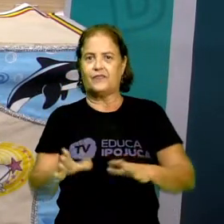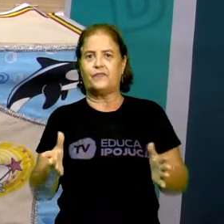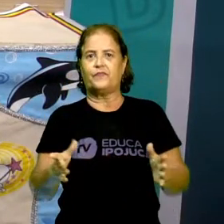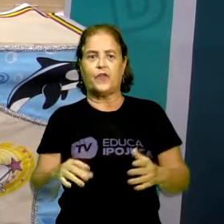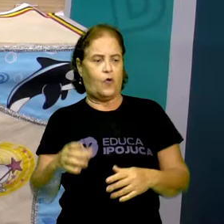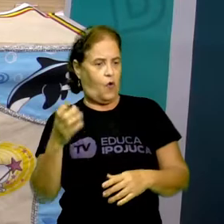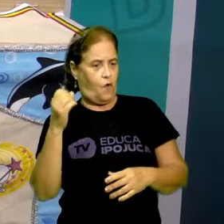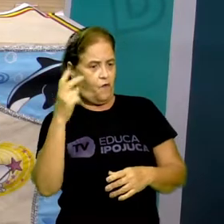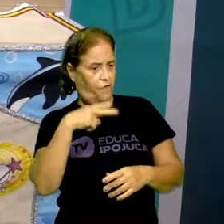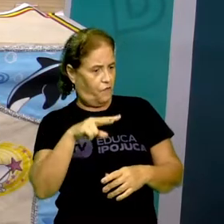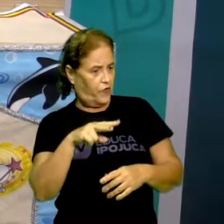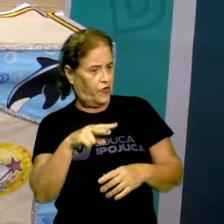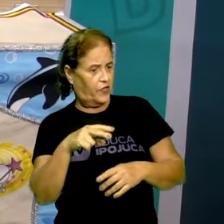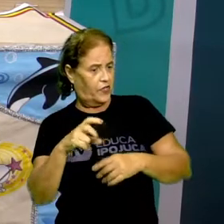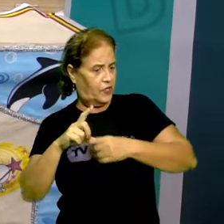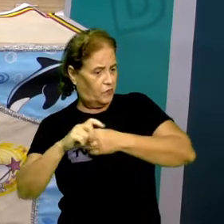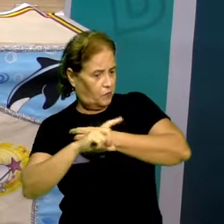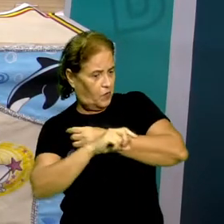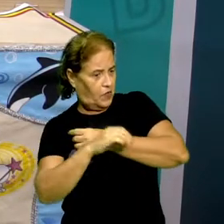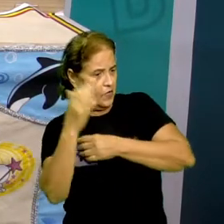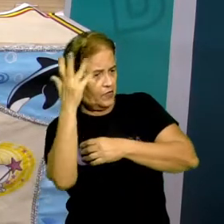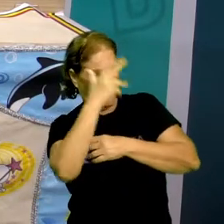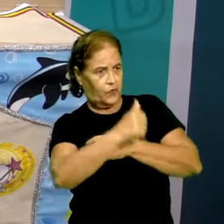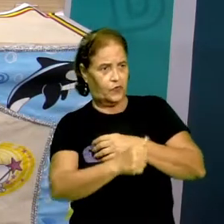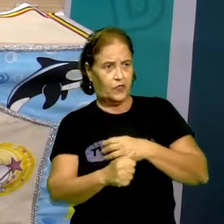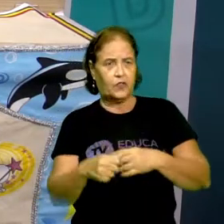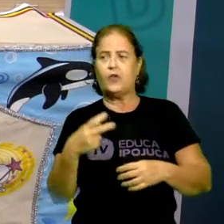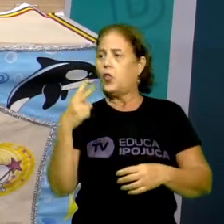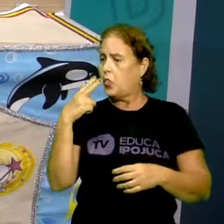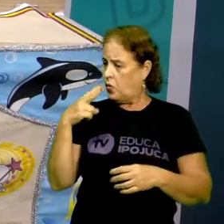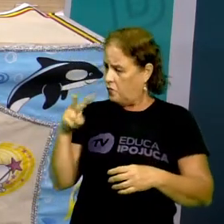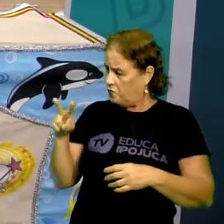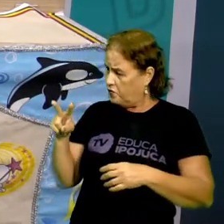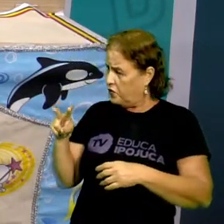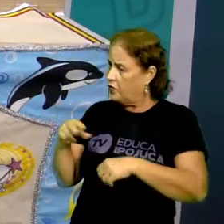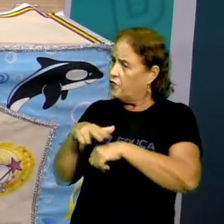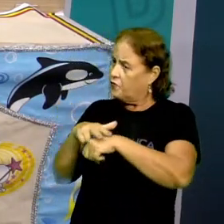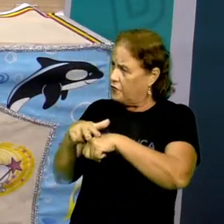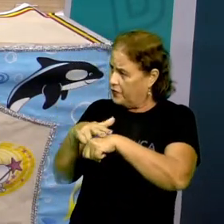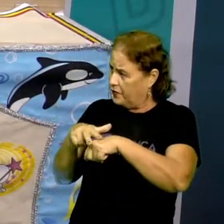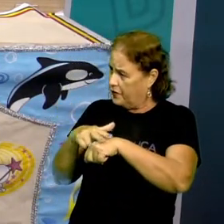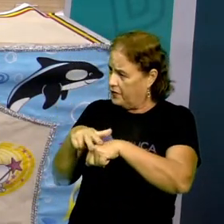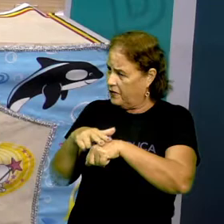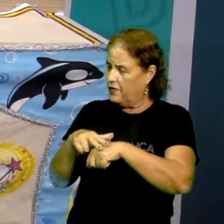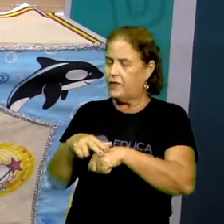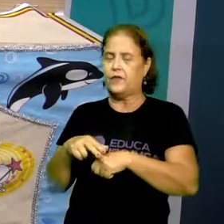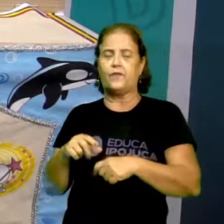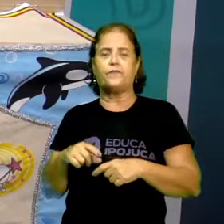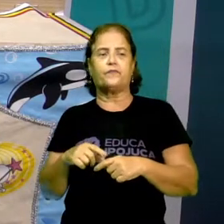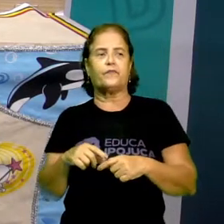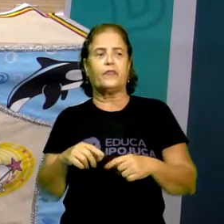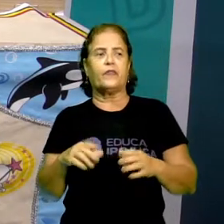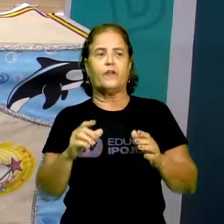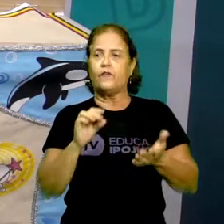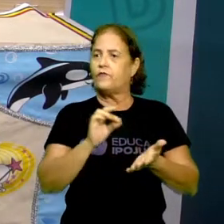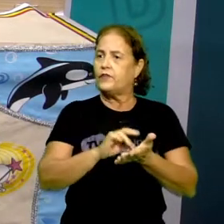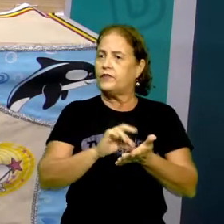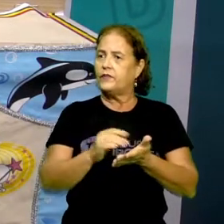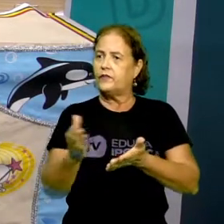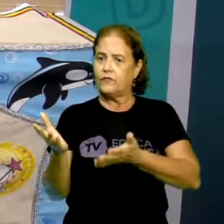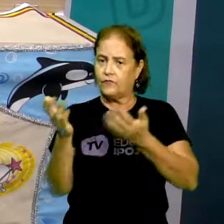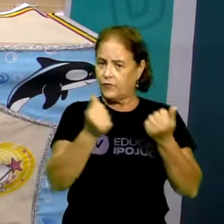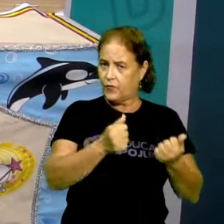que largata bonita! Tá vendo? Isso mesmo! Então, vamos lá para nossa